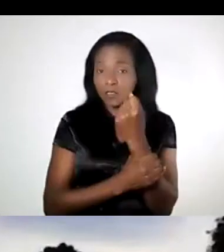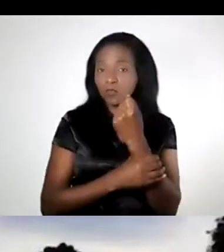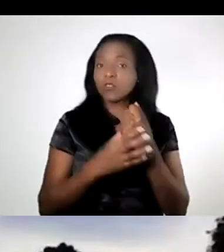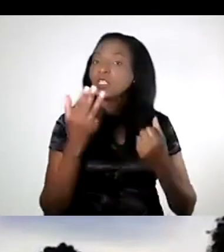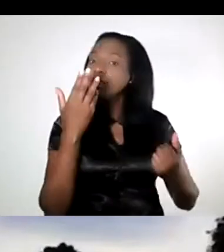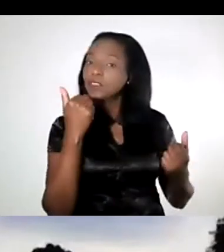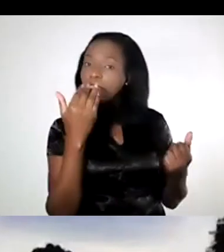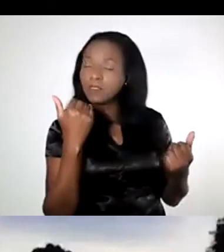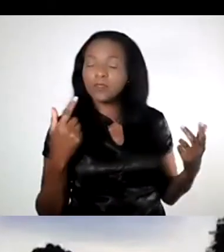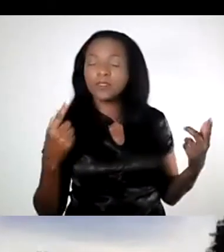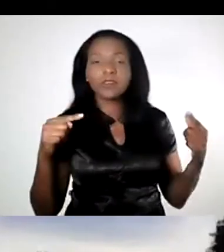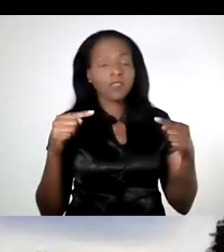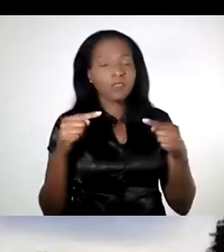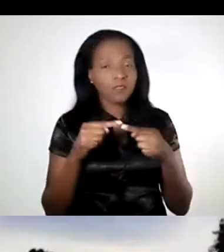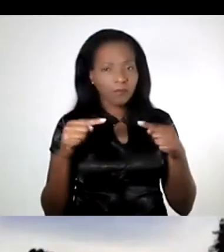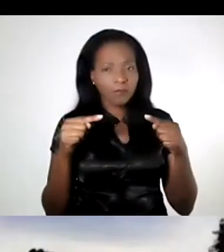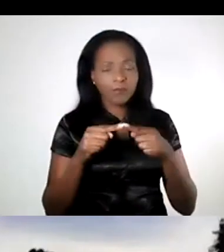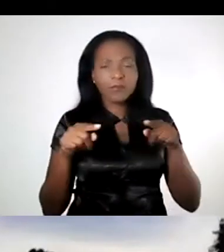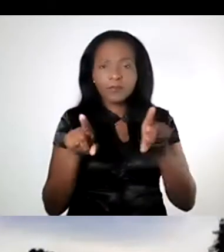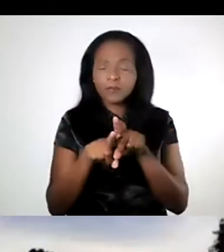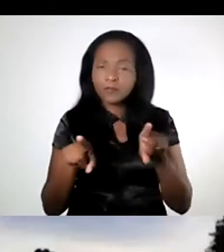faz parte desse